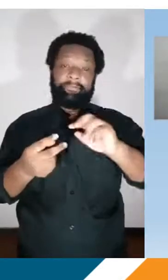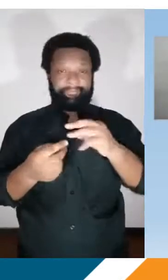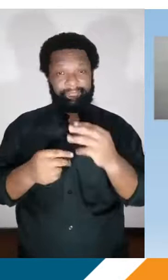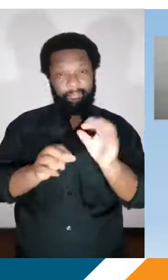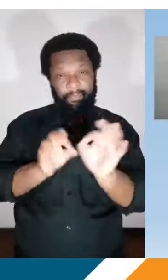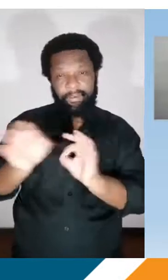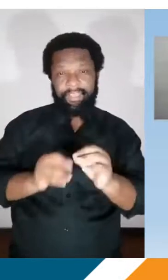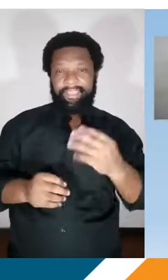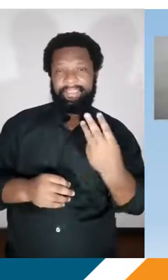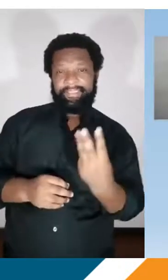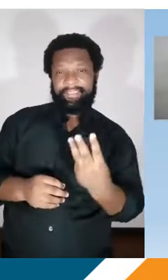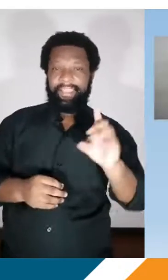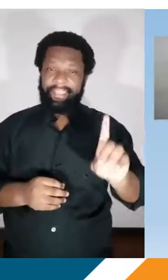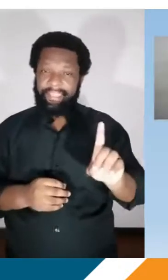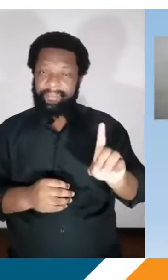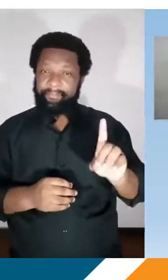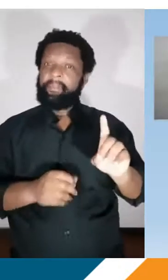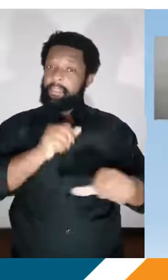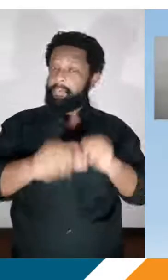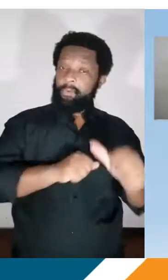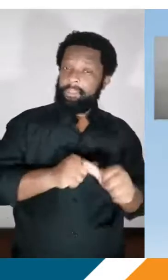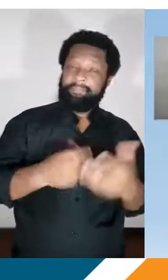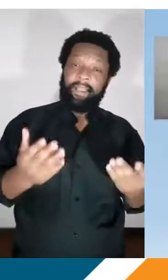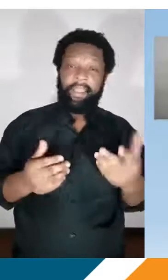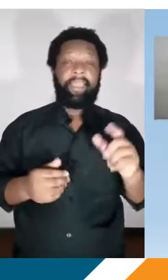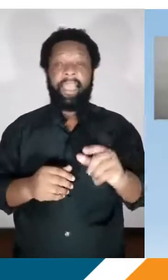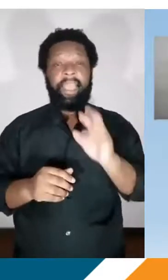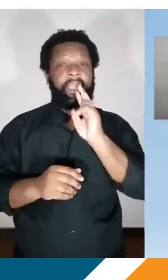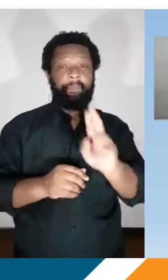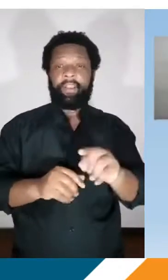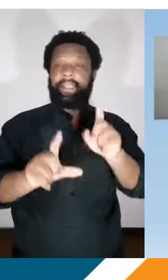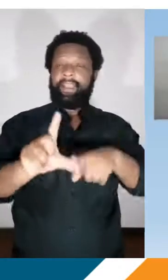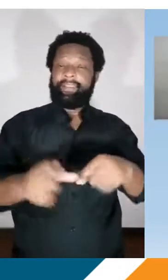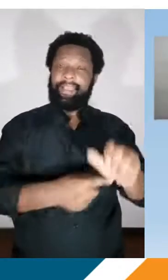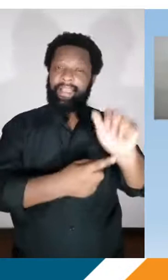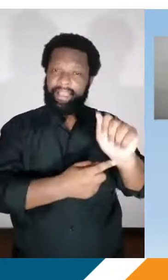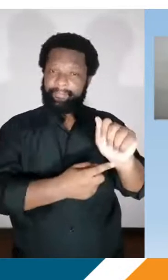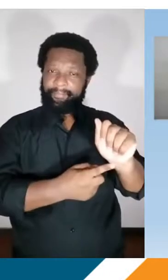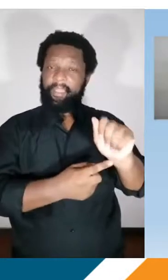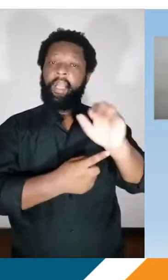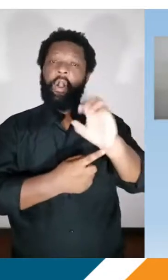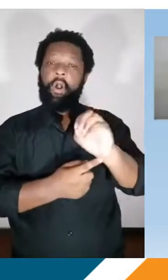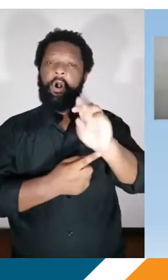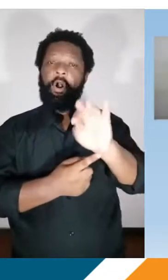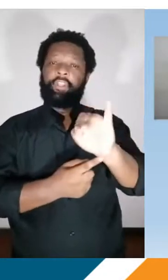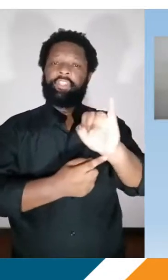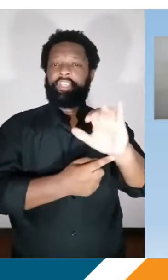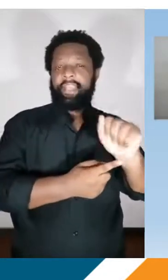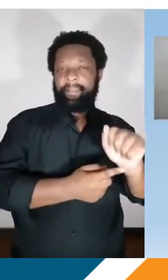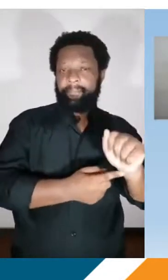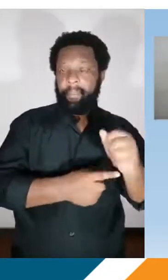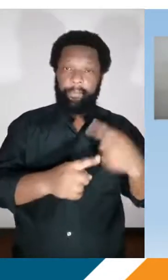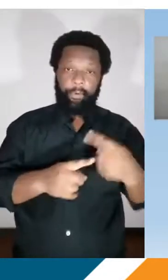arranjo tridimensional dos átomos, e não a conectividade entre eles. Então, isso só pode ser a letra A, ótica. Tá? Porque de função